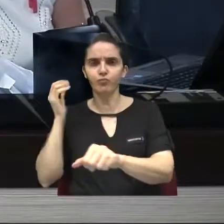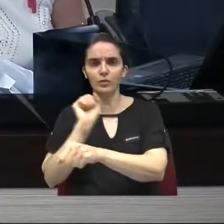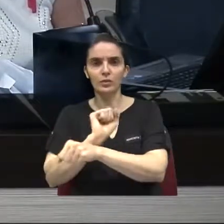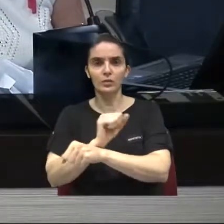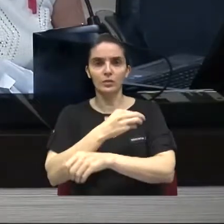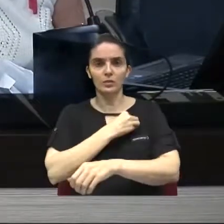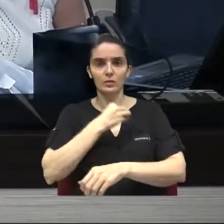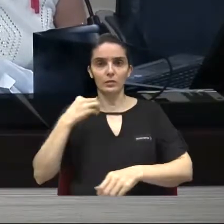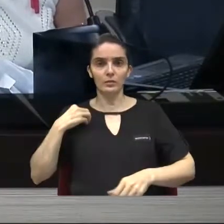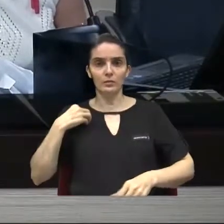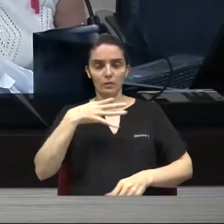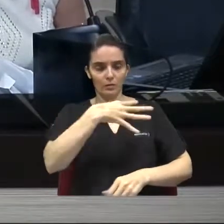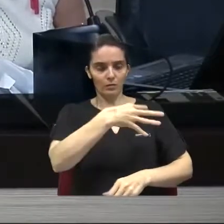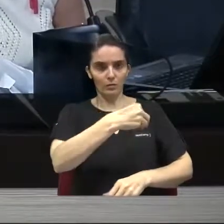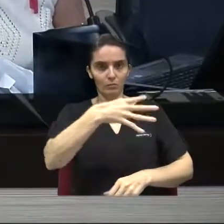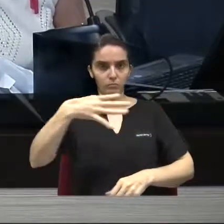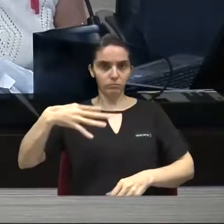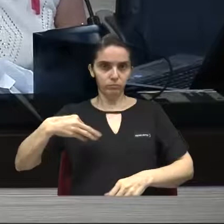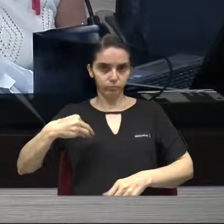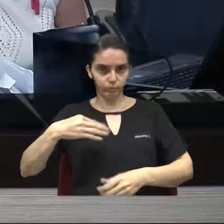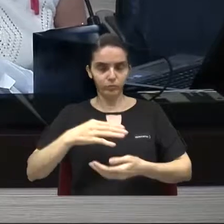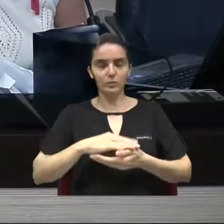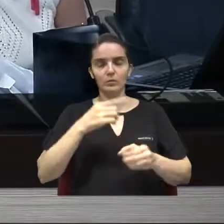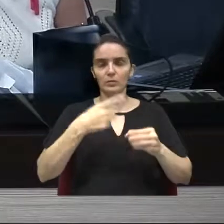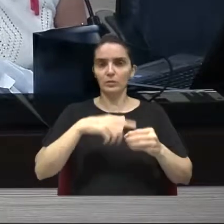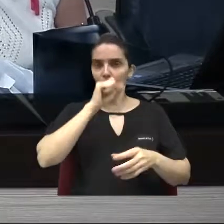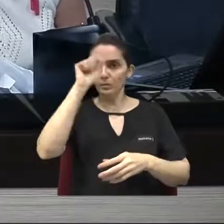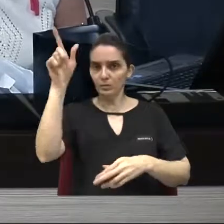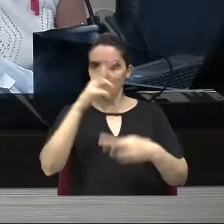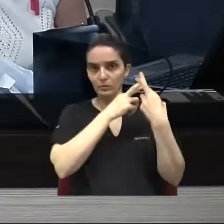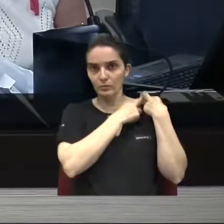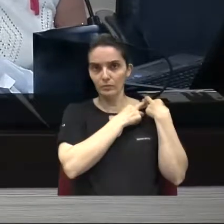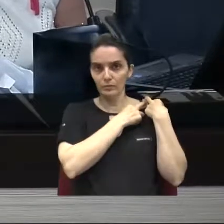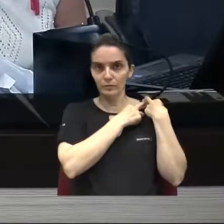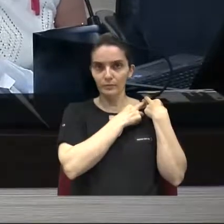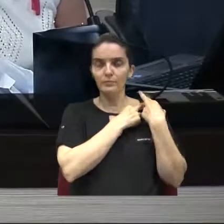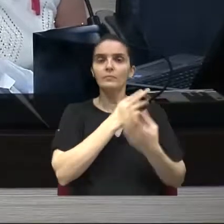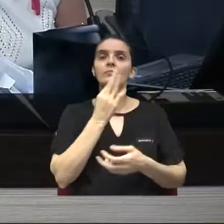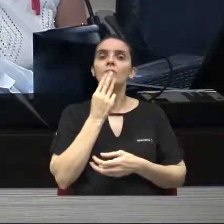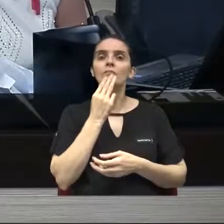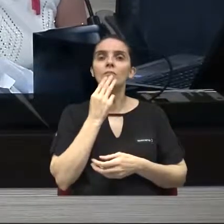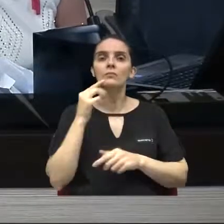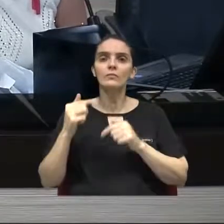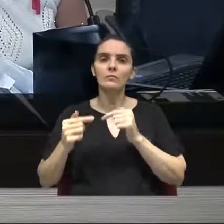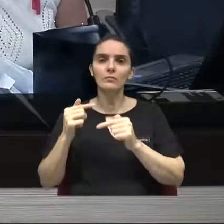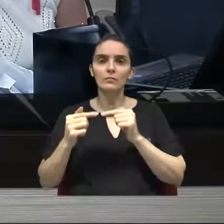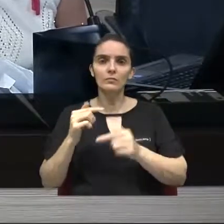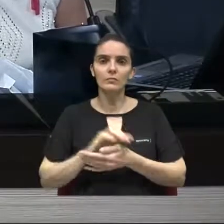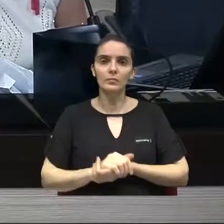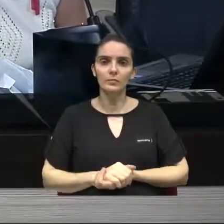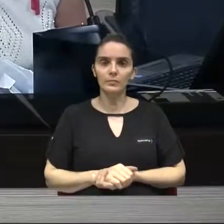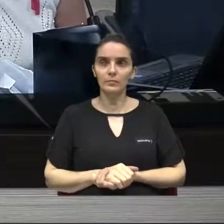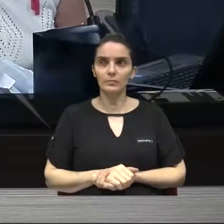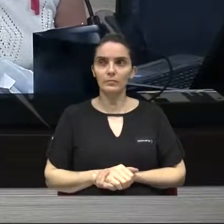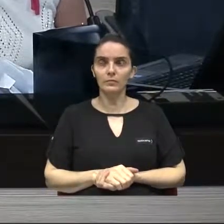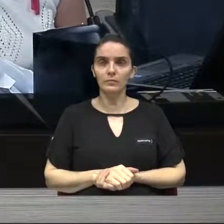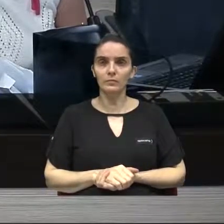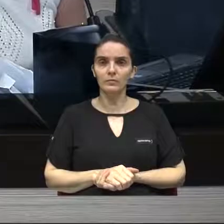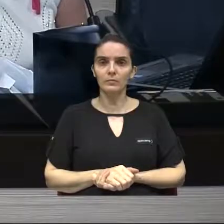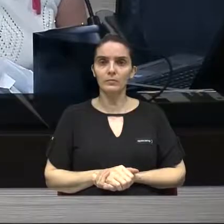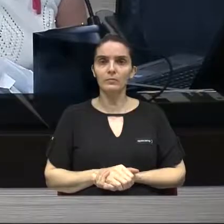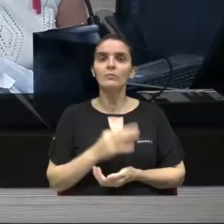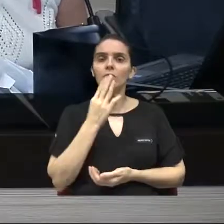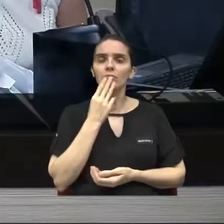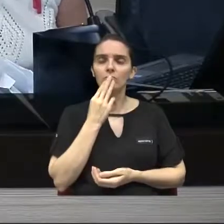de mamografia no município de Limeira. Wagner de Souza Rodrigues Costa. Em discussão. Eu gostaria, presidente. Com a palavra,